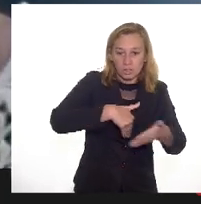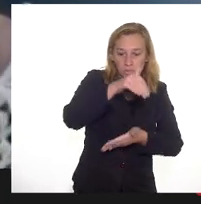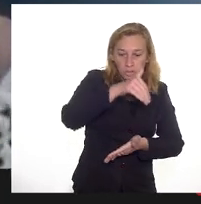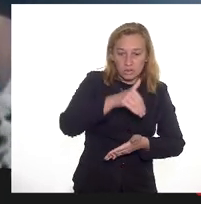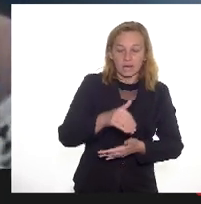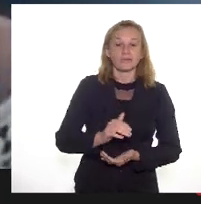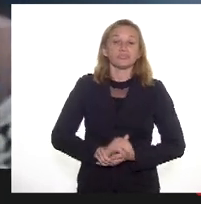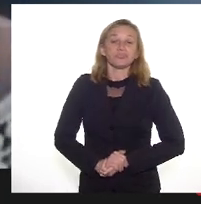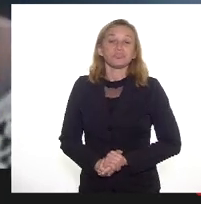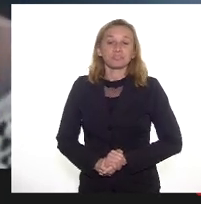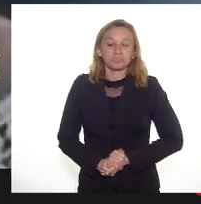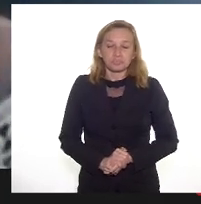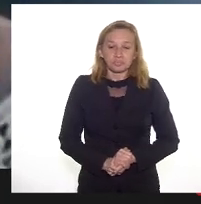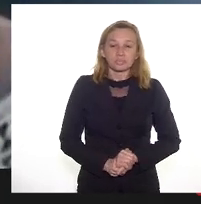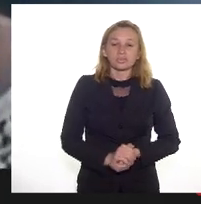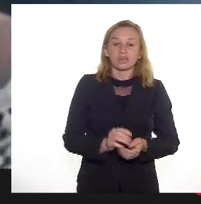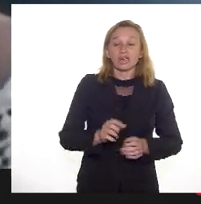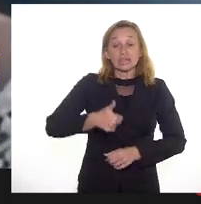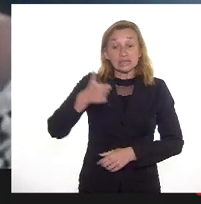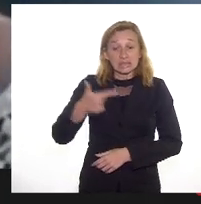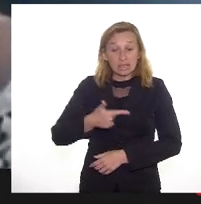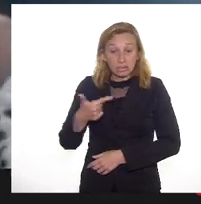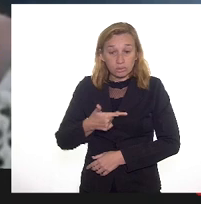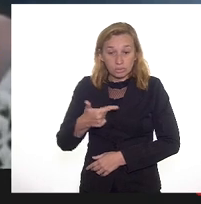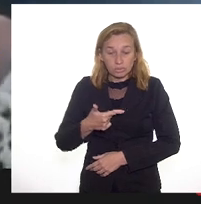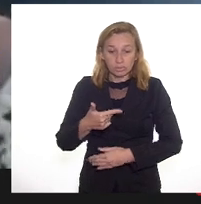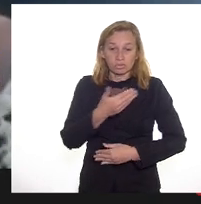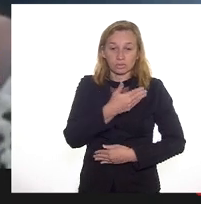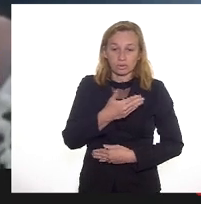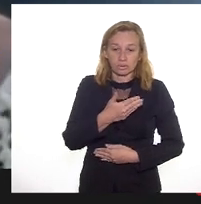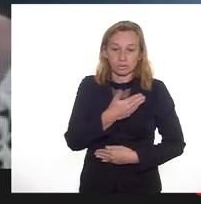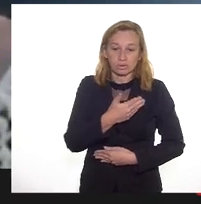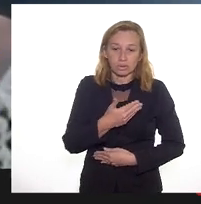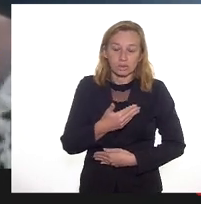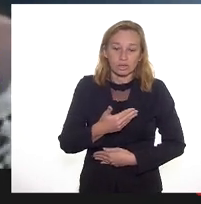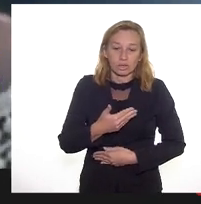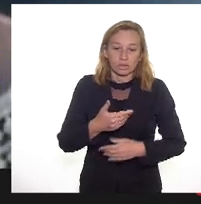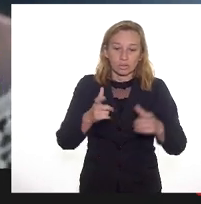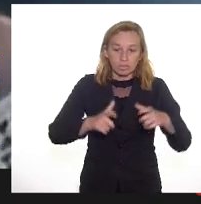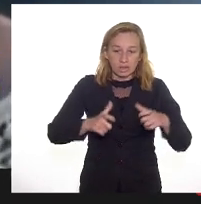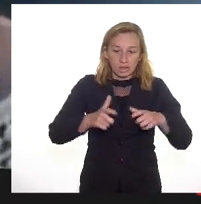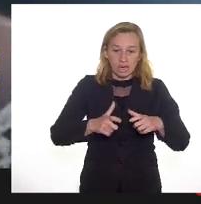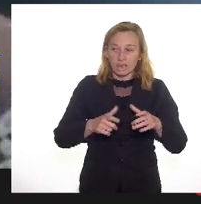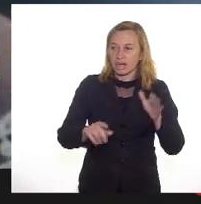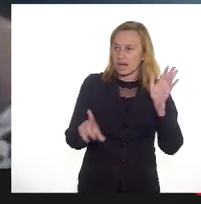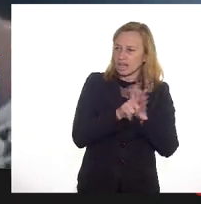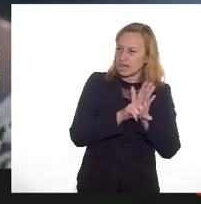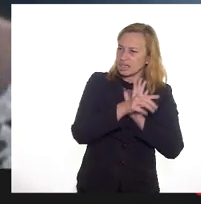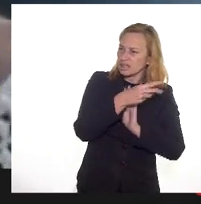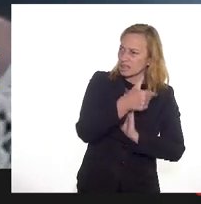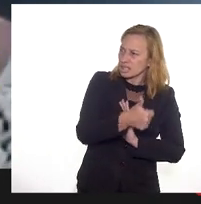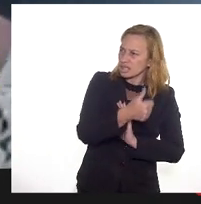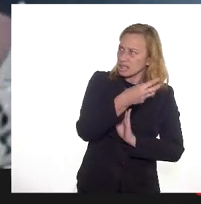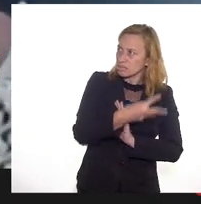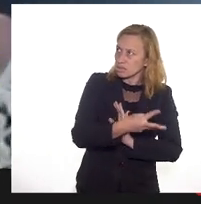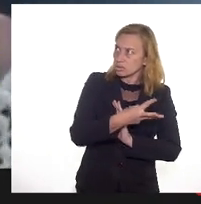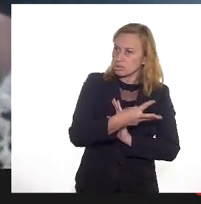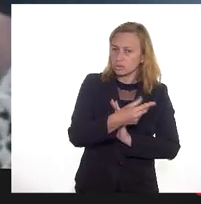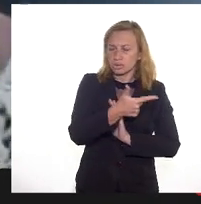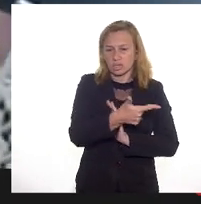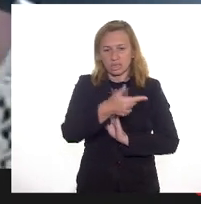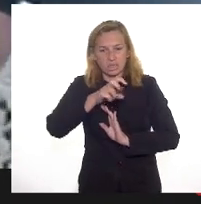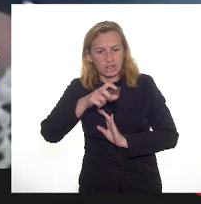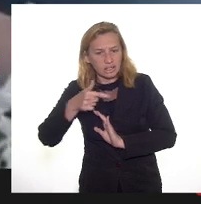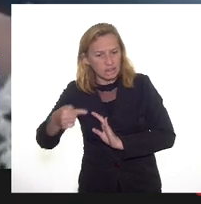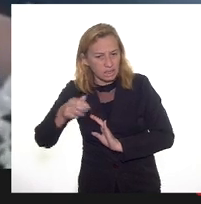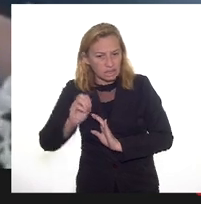religiosos. Segundo essas autoridades, isso deveria ser classificado segundo a Lei 13.260, né, que